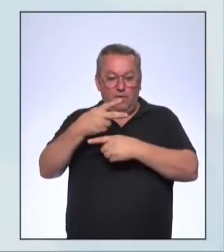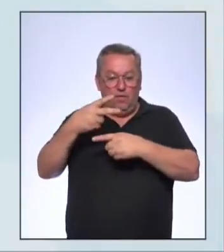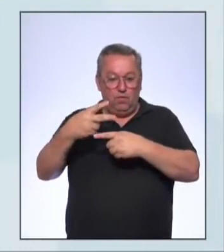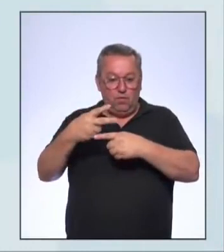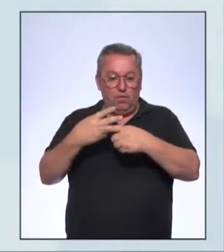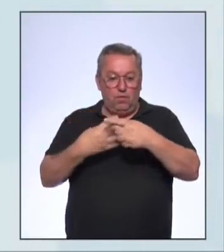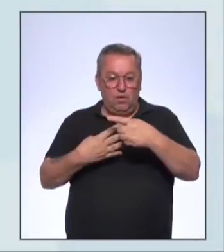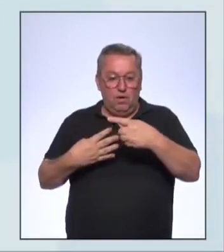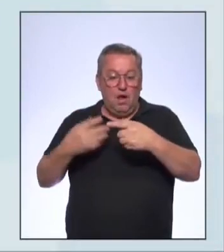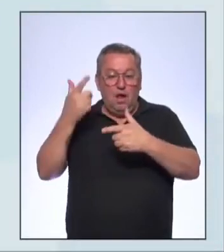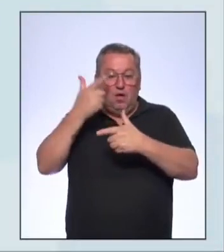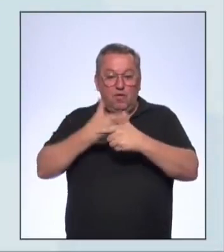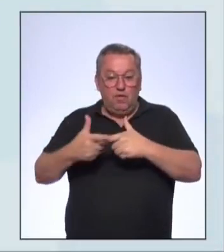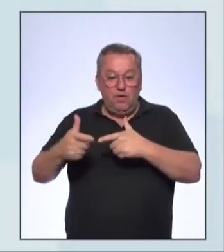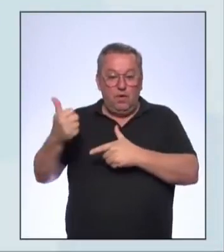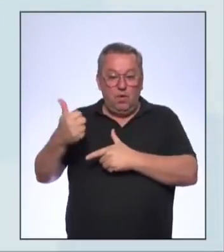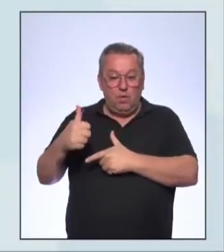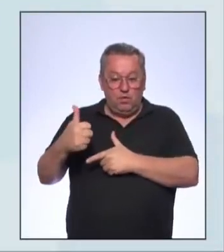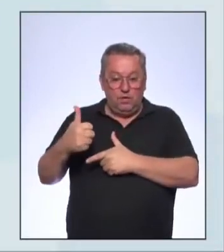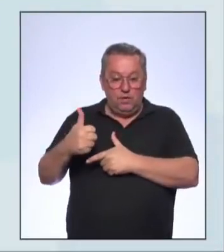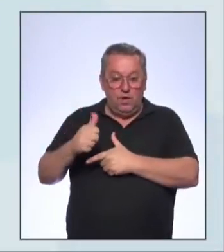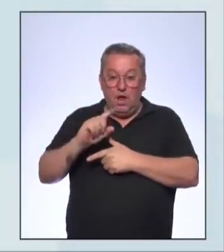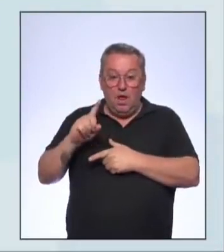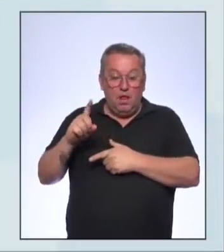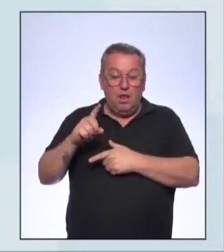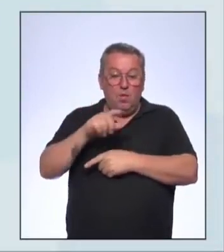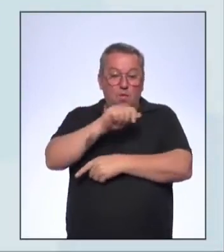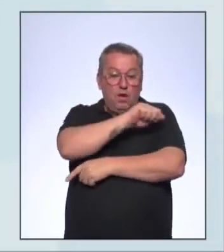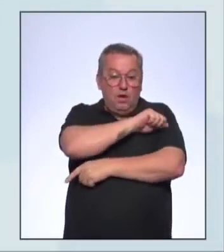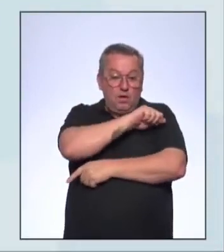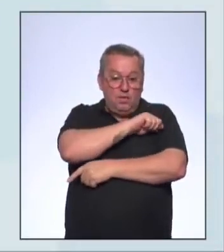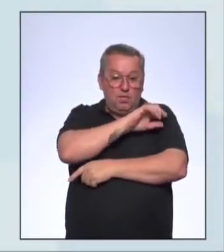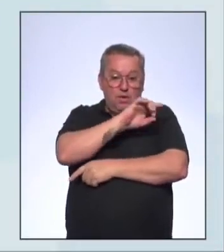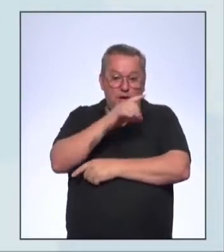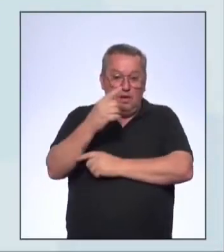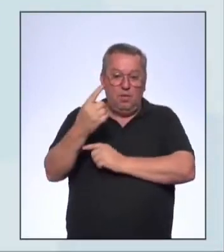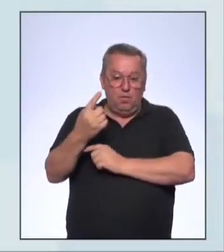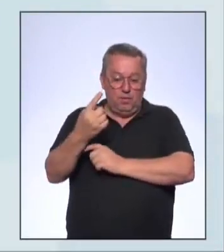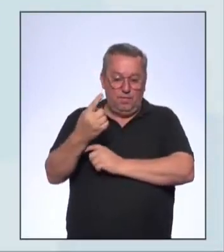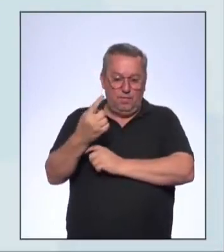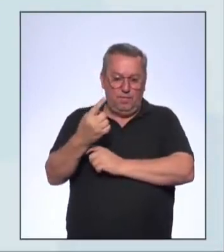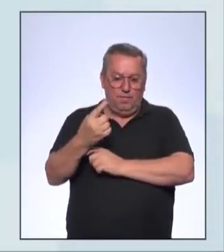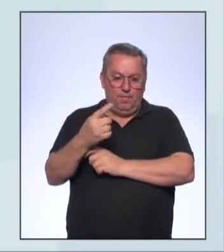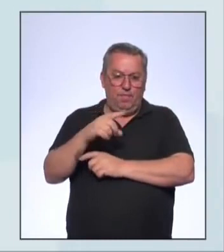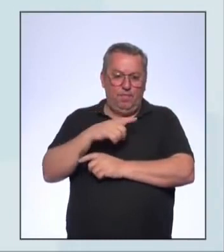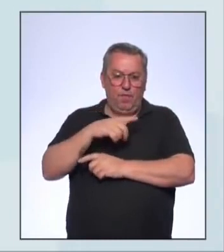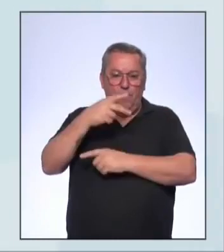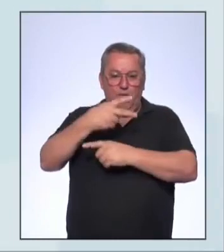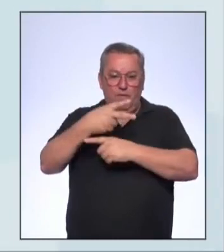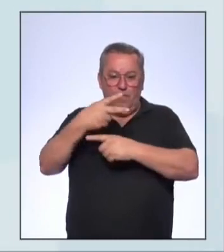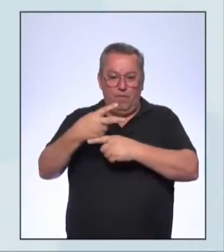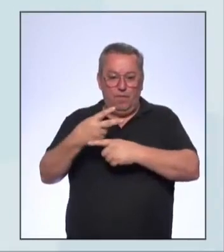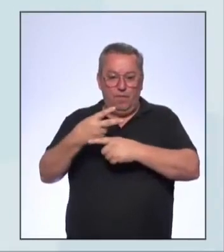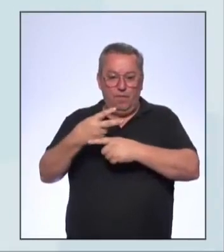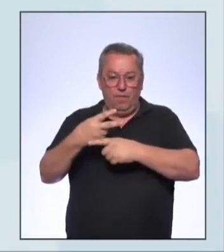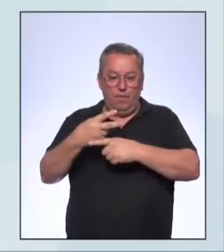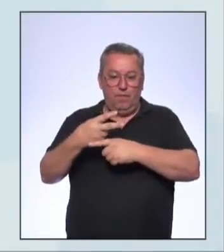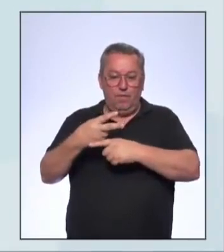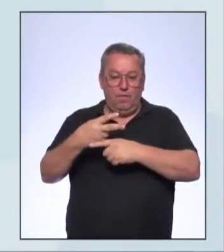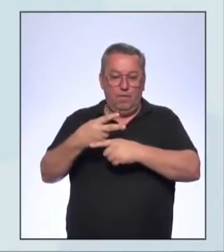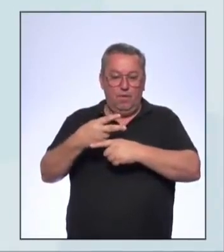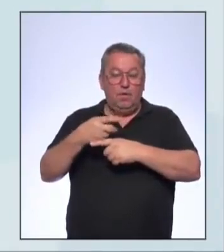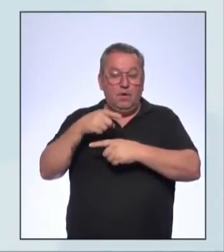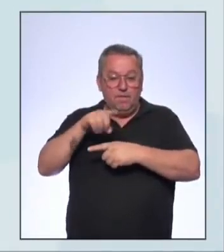total. No total de sala, não total de alunos para cada uma, né? Então, eu tenho 22 alunos que querem ir